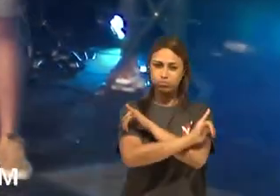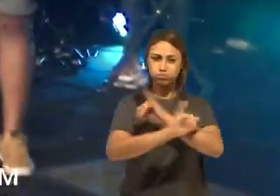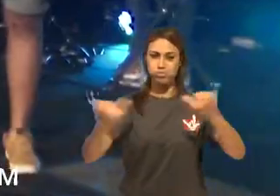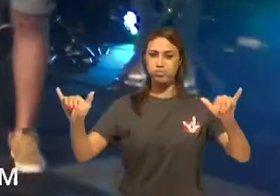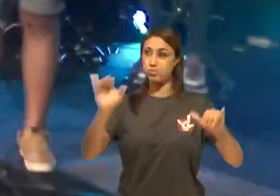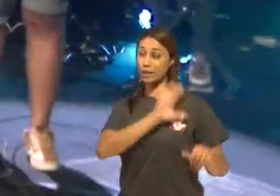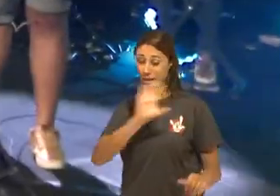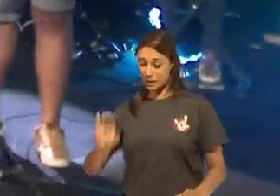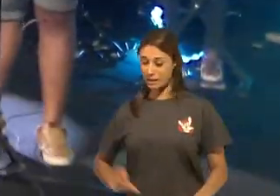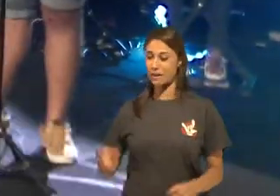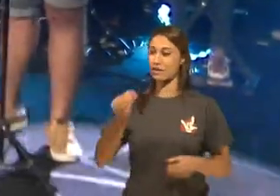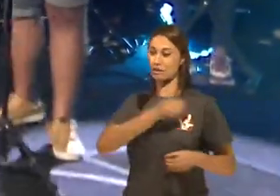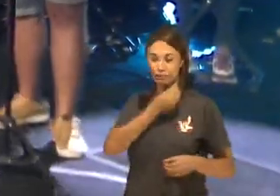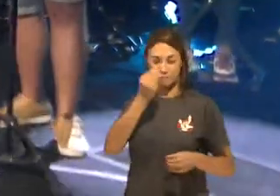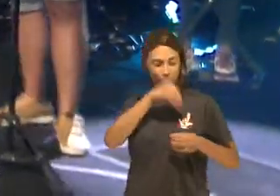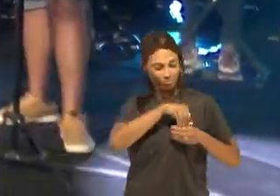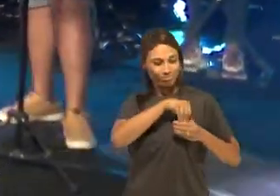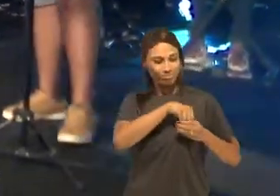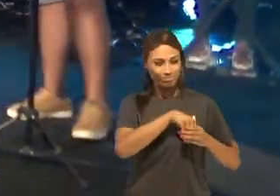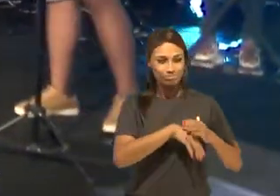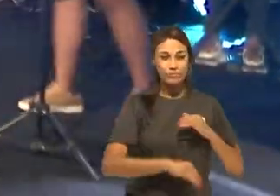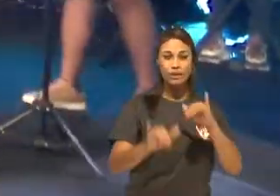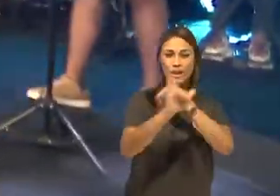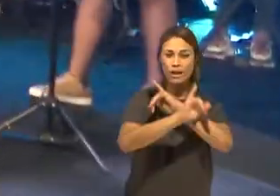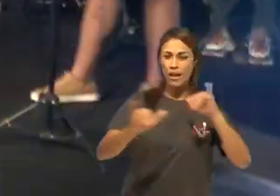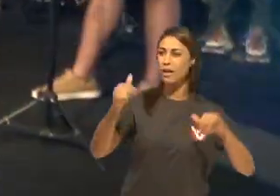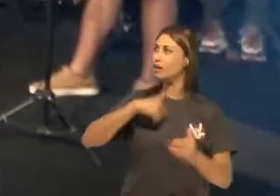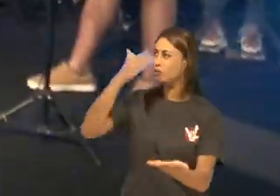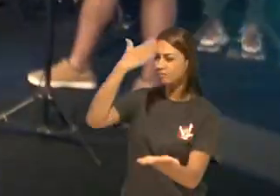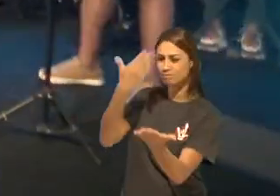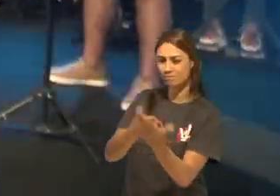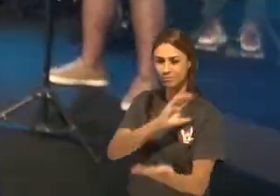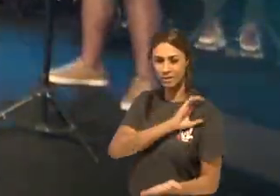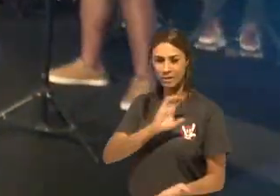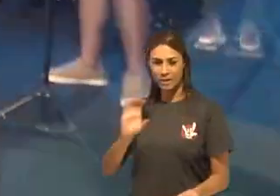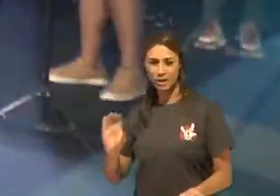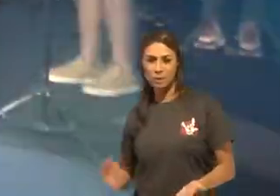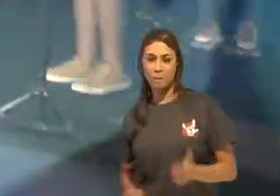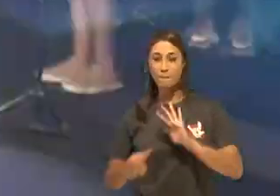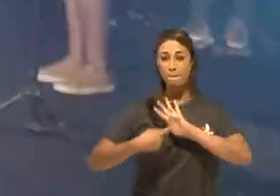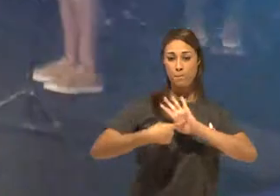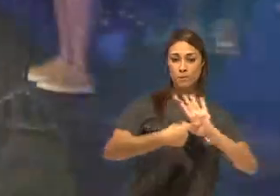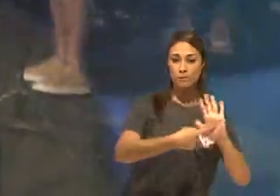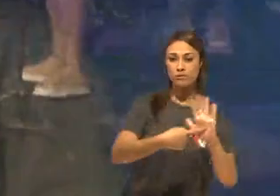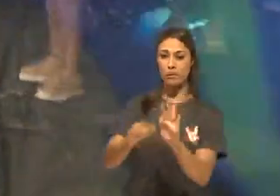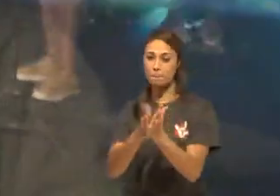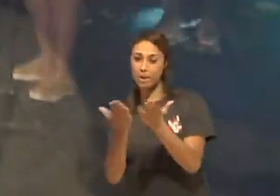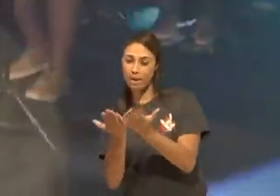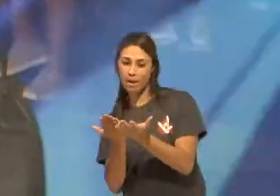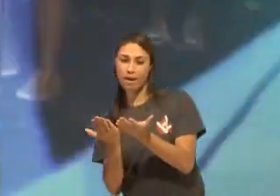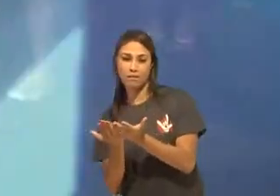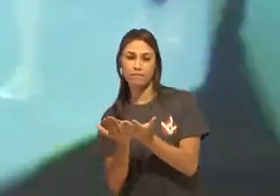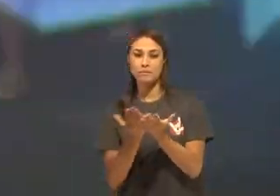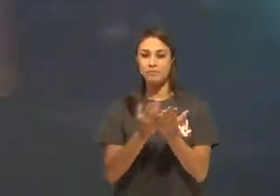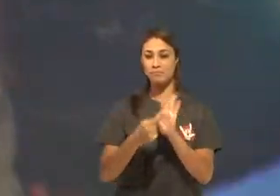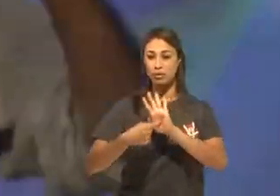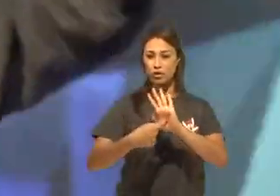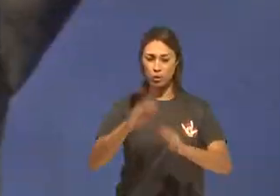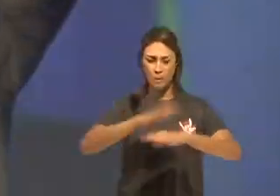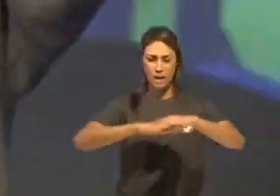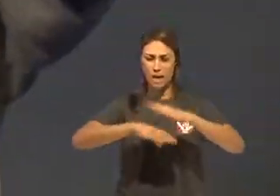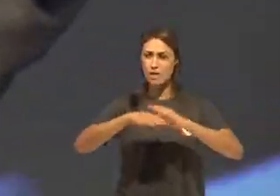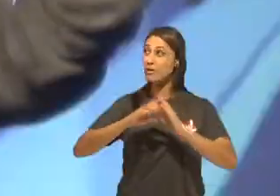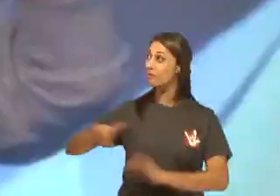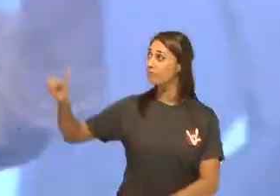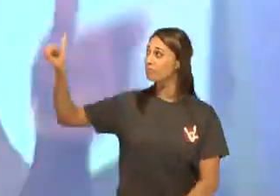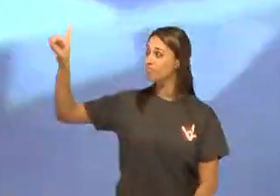Cristo que vive em mim, que declara em si, eu creio em Cristo. Ele mostrou seu poder, se portou comigo, fé nas palavras de caridade, provou na prática